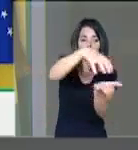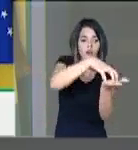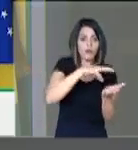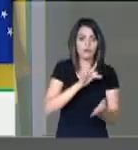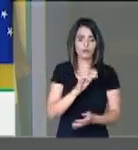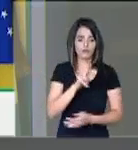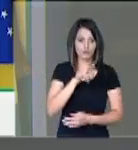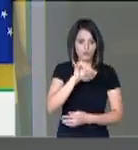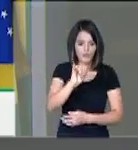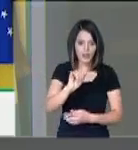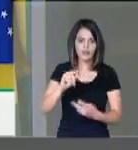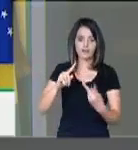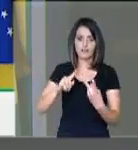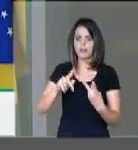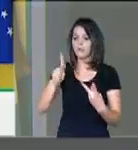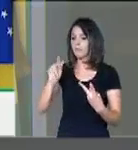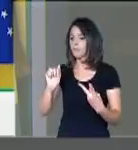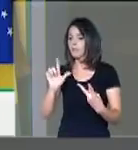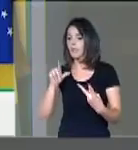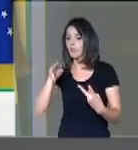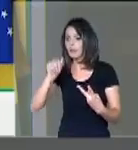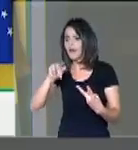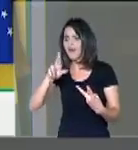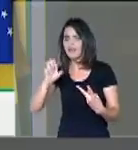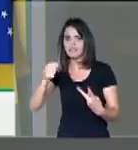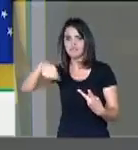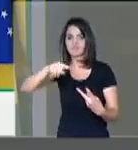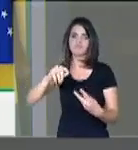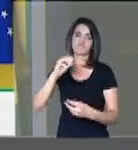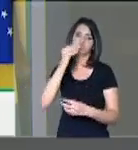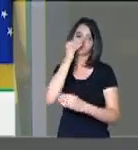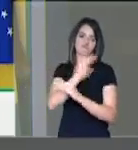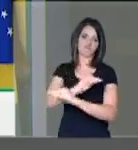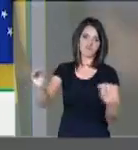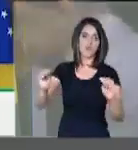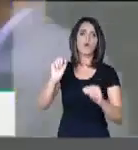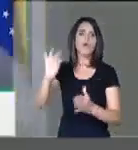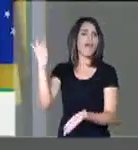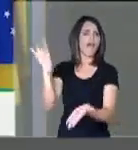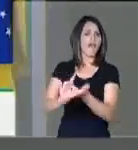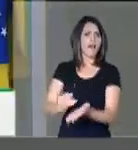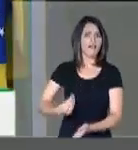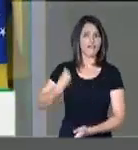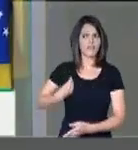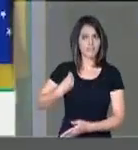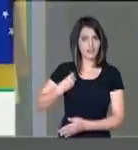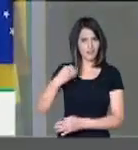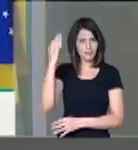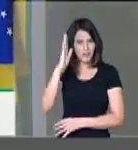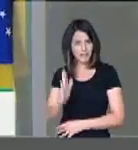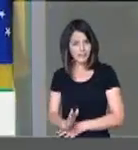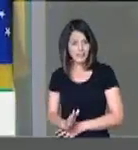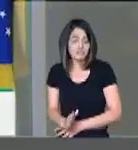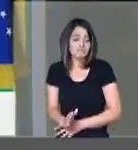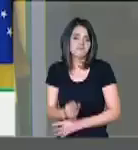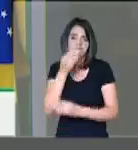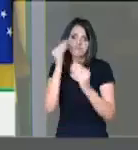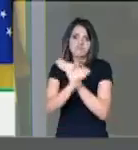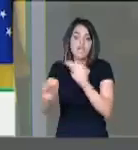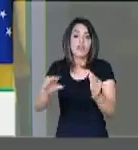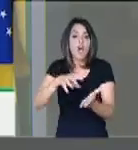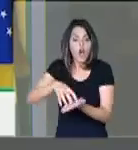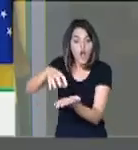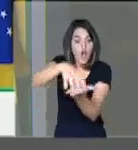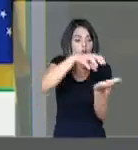funai e fundação palmares se ignora que a realidade brasileira ignora inclusive o desmonte dos órgãos